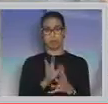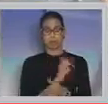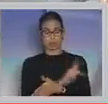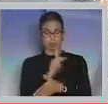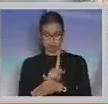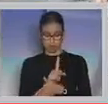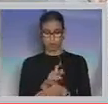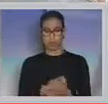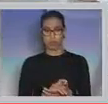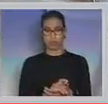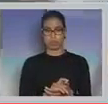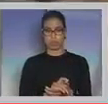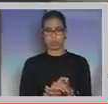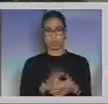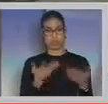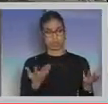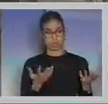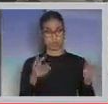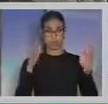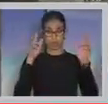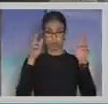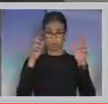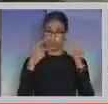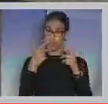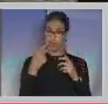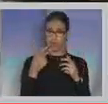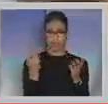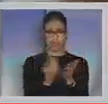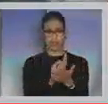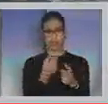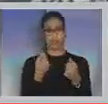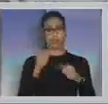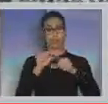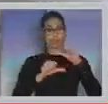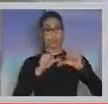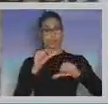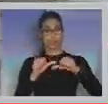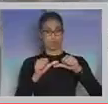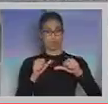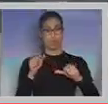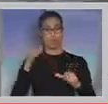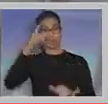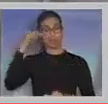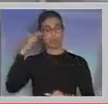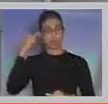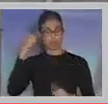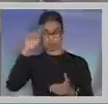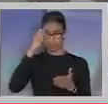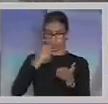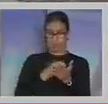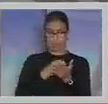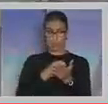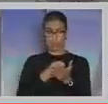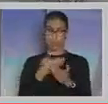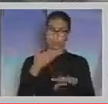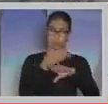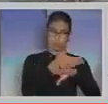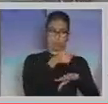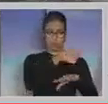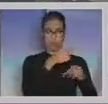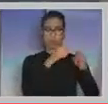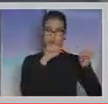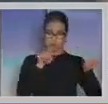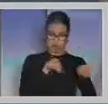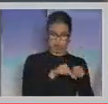que o título está errado Dória na verdade fecha salas pedagógicas salas não as salas